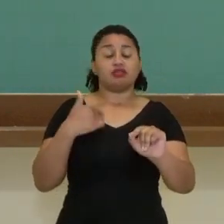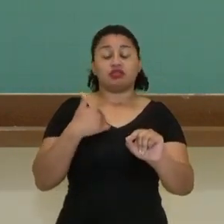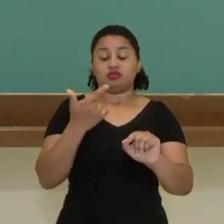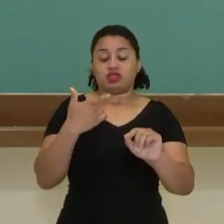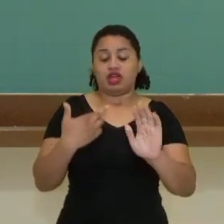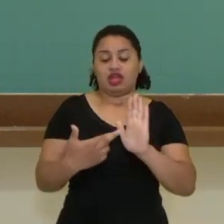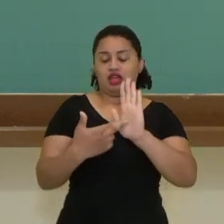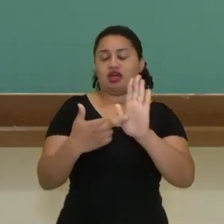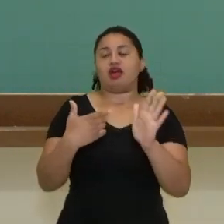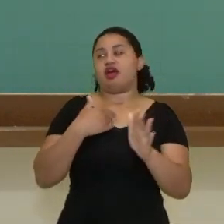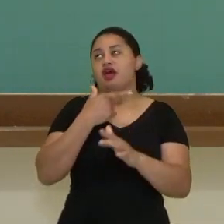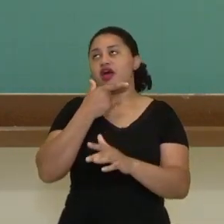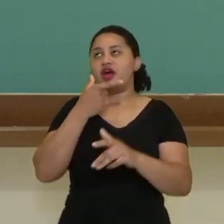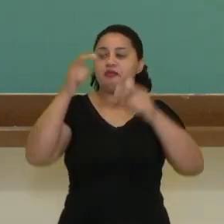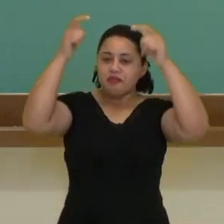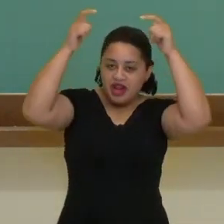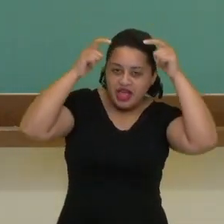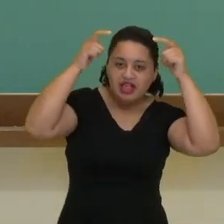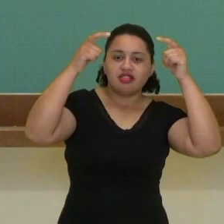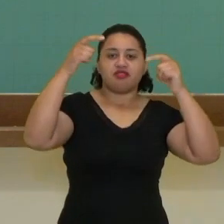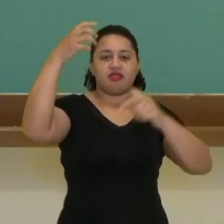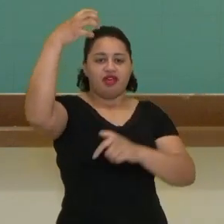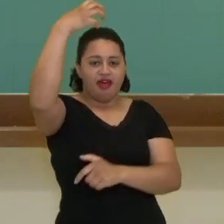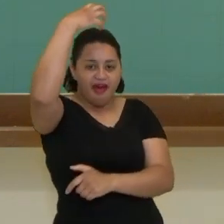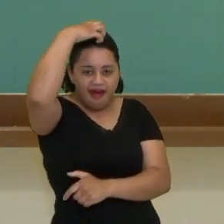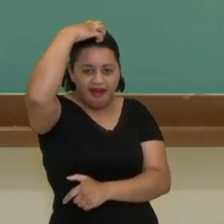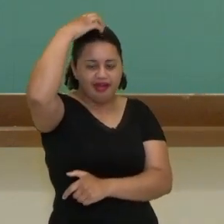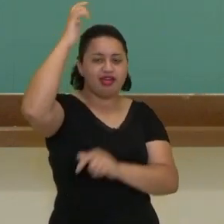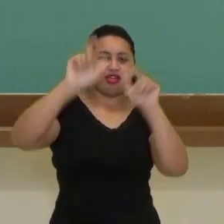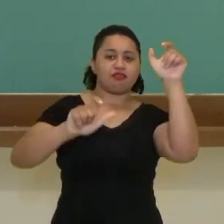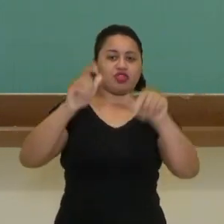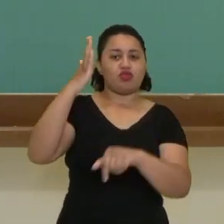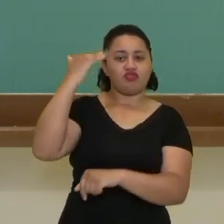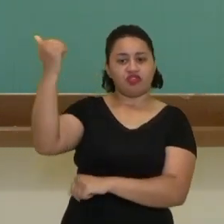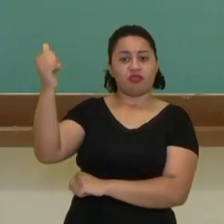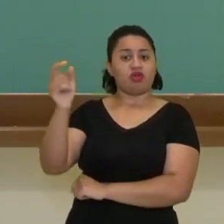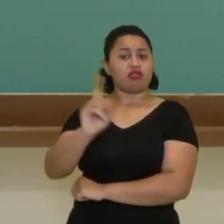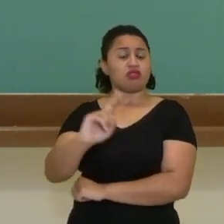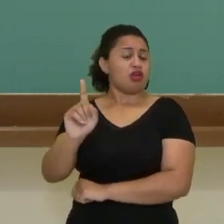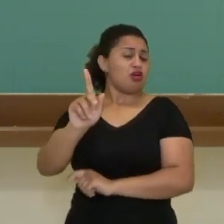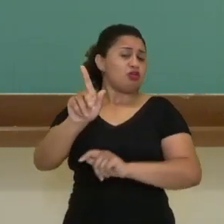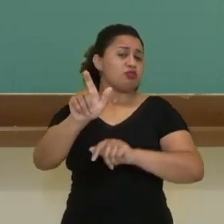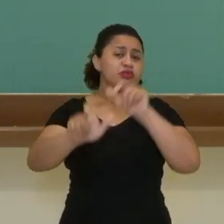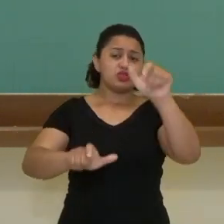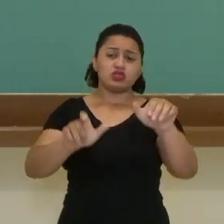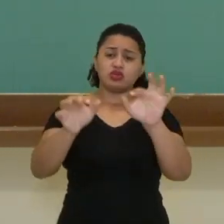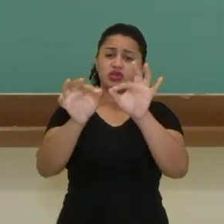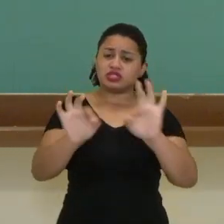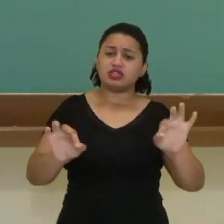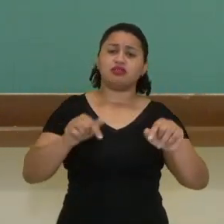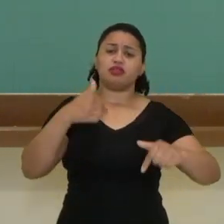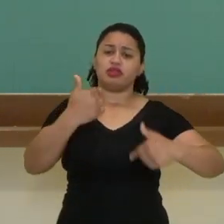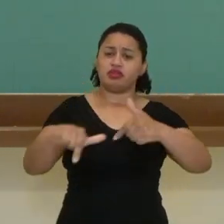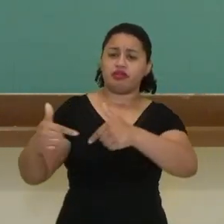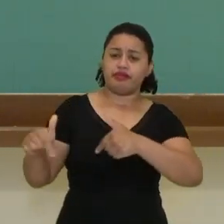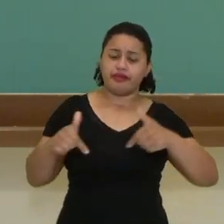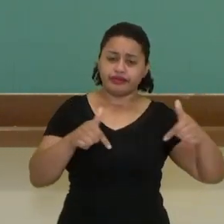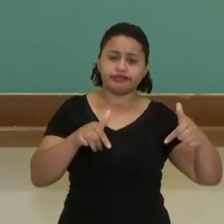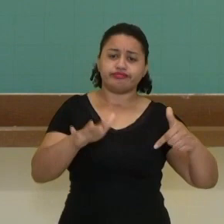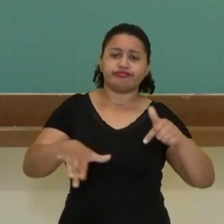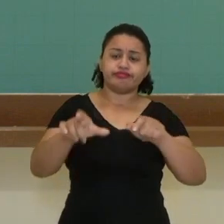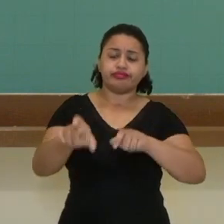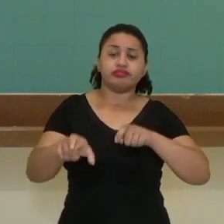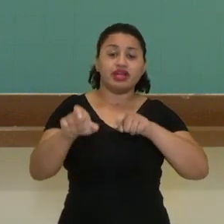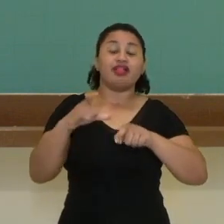de príncipes, rainhas, pessoas importantes aqui. Não é. São pessoas comuns, trabalhadores, camponeses. Geralmente